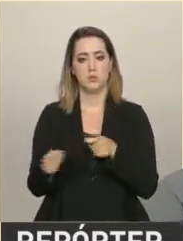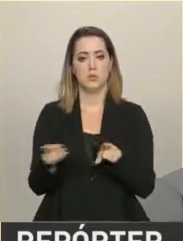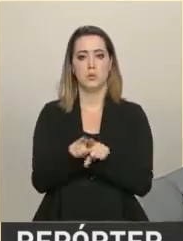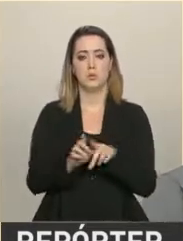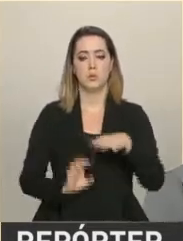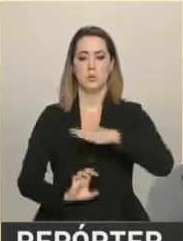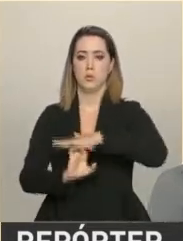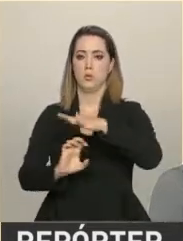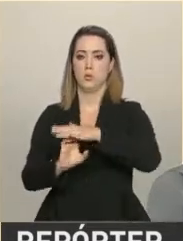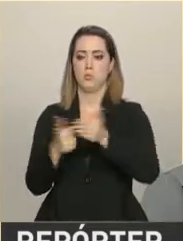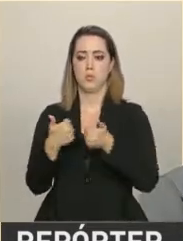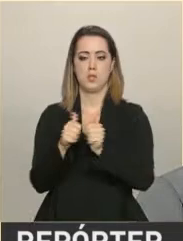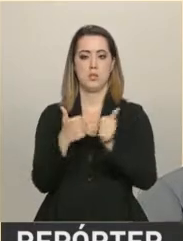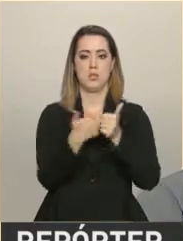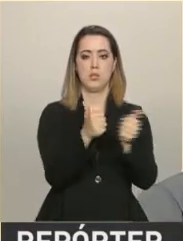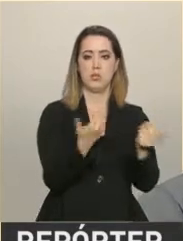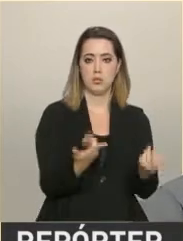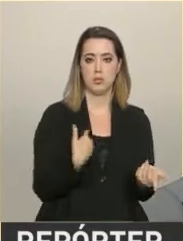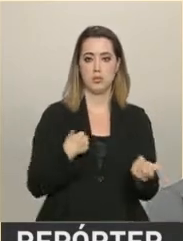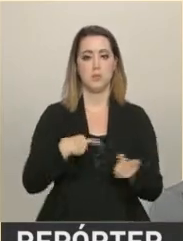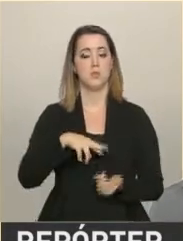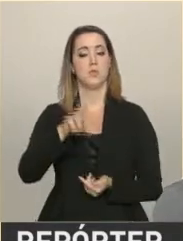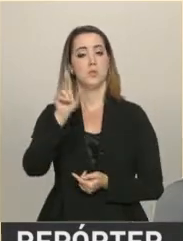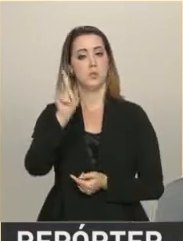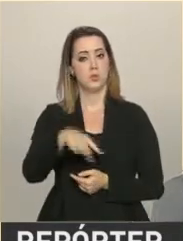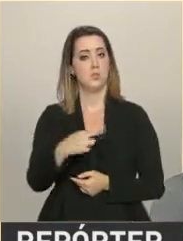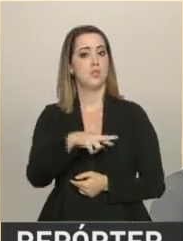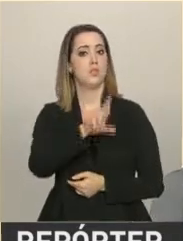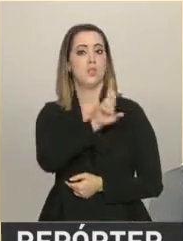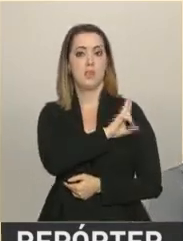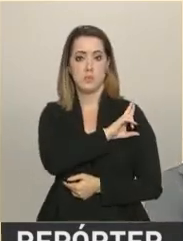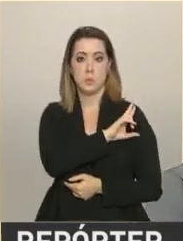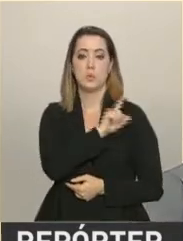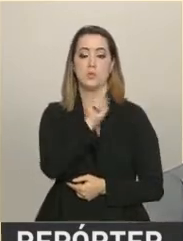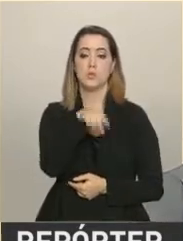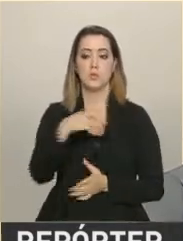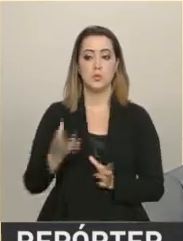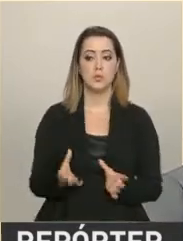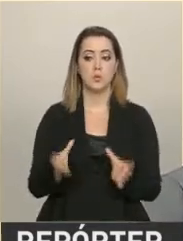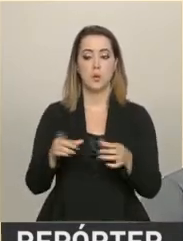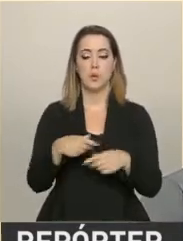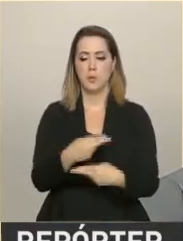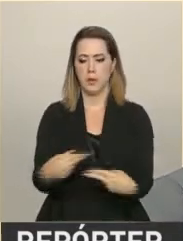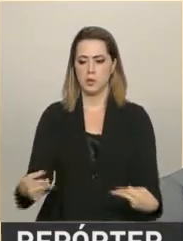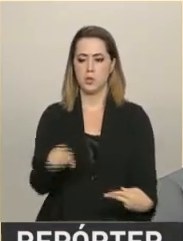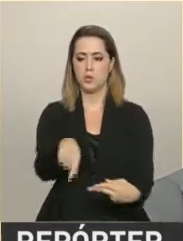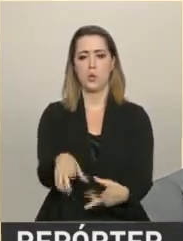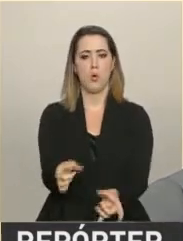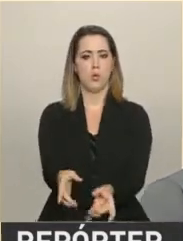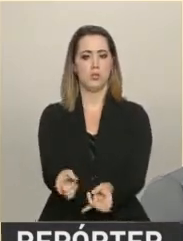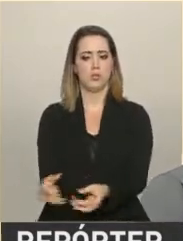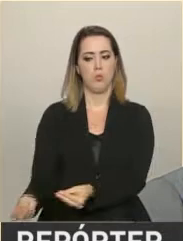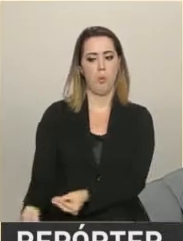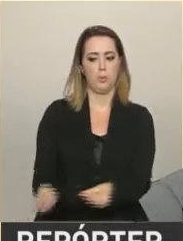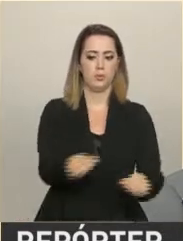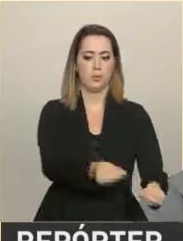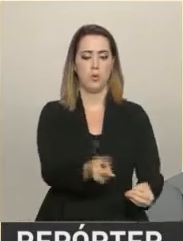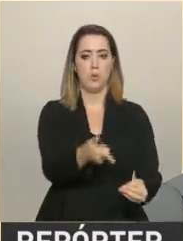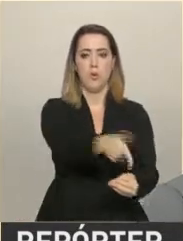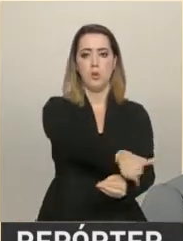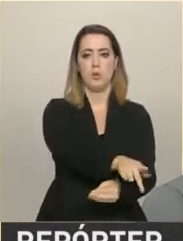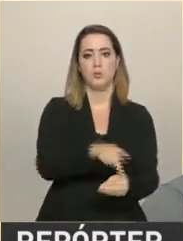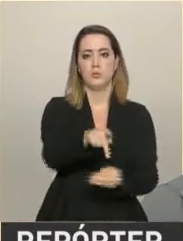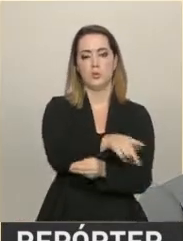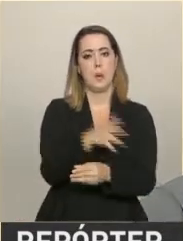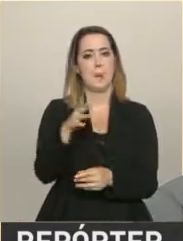logísticos, que serão empresas que se responsabilizarão por colocar essa mercadoria do empreendedor brasileiro no exterior de